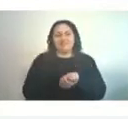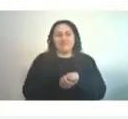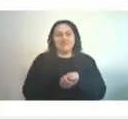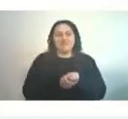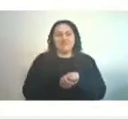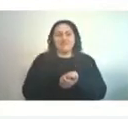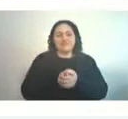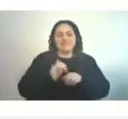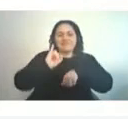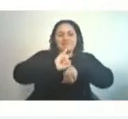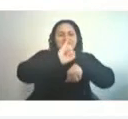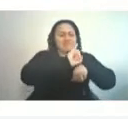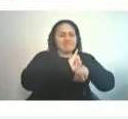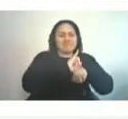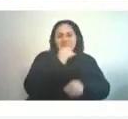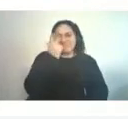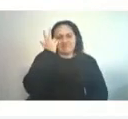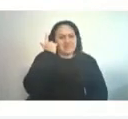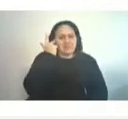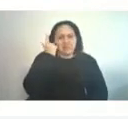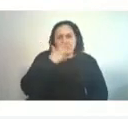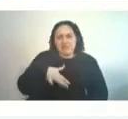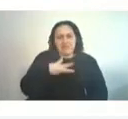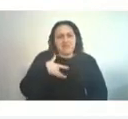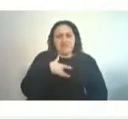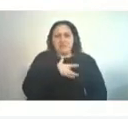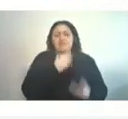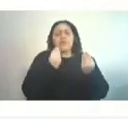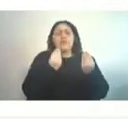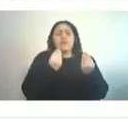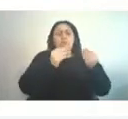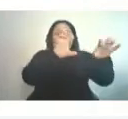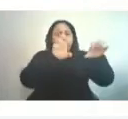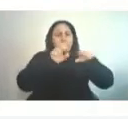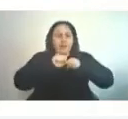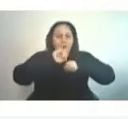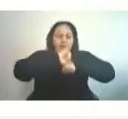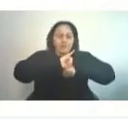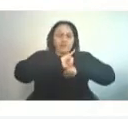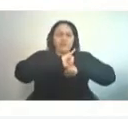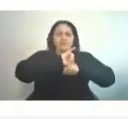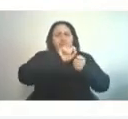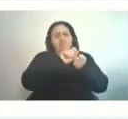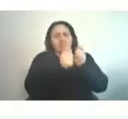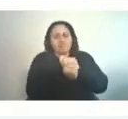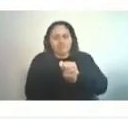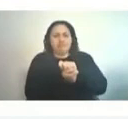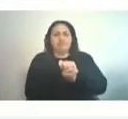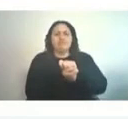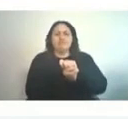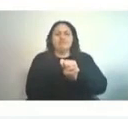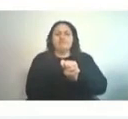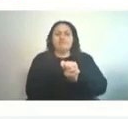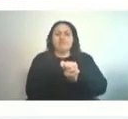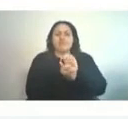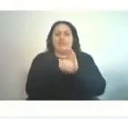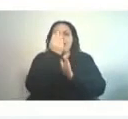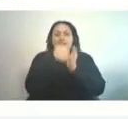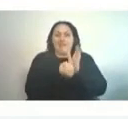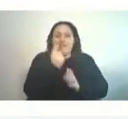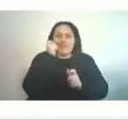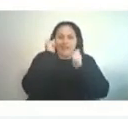artefatos comuns, né, do campo, de como transformar determinados tipos de processos. Quer dizer,